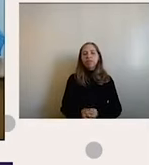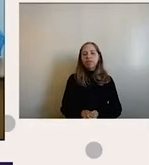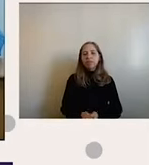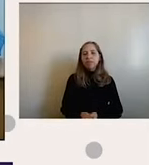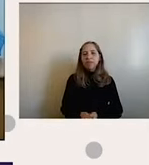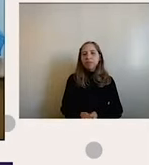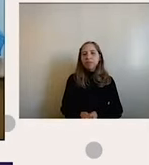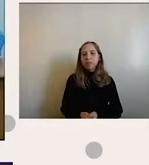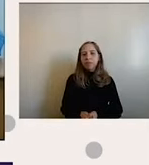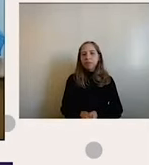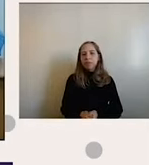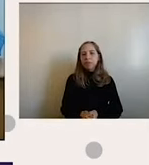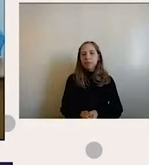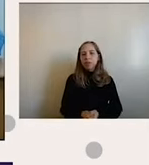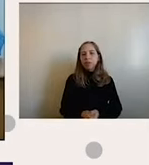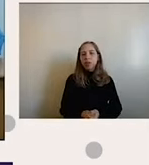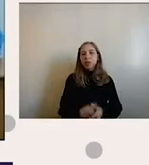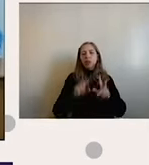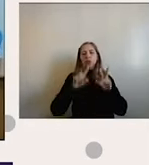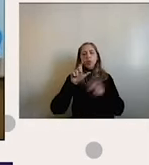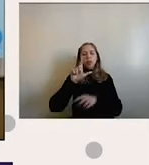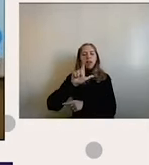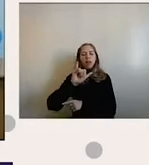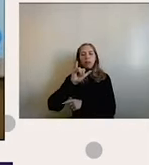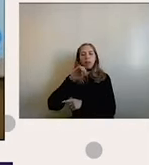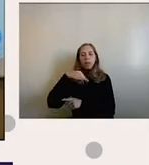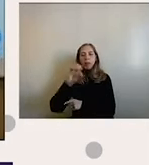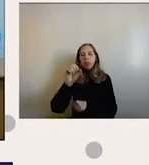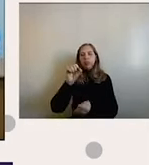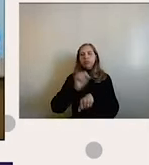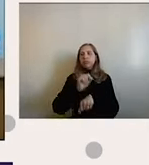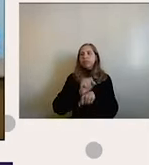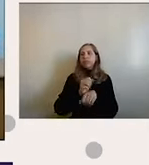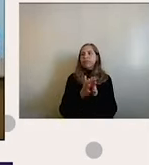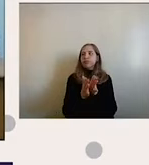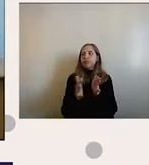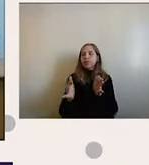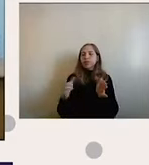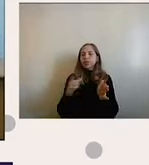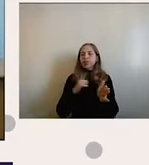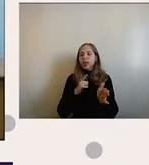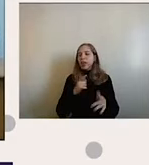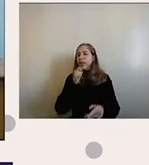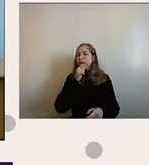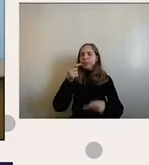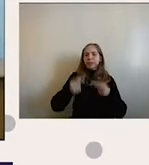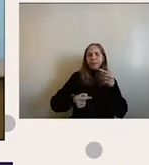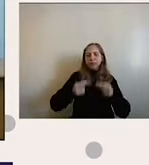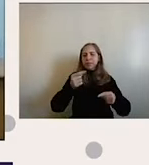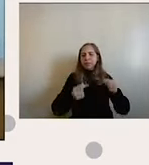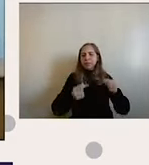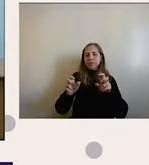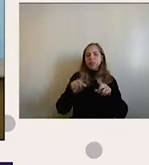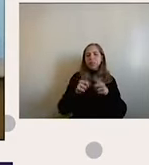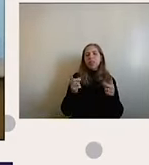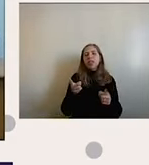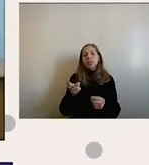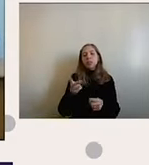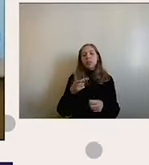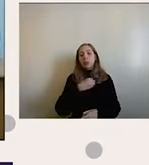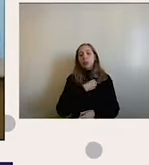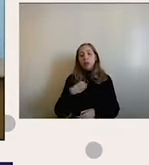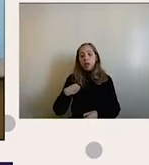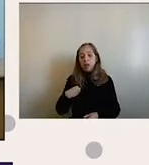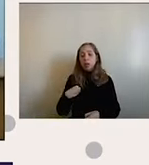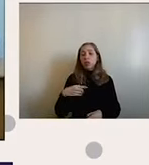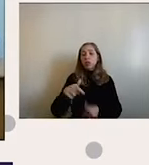A questão do limbo, ela tem suas polêmicas, mas sempre, sendo médico do trabalho e perito, eu